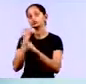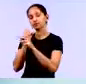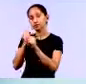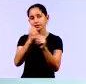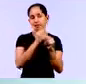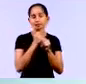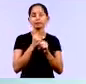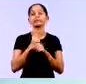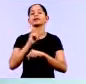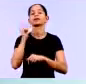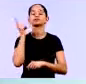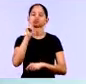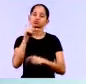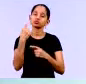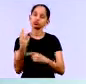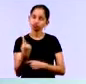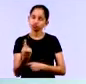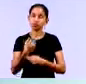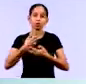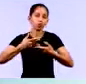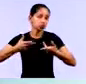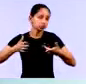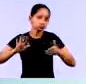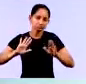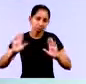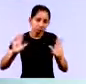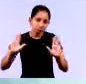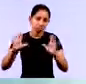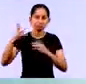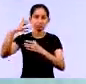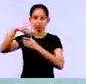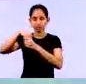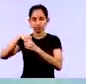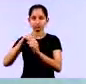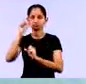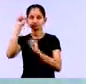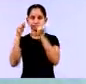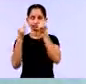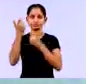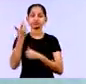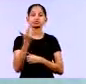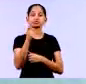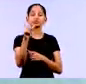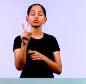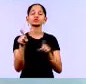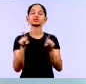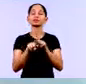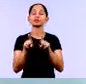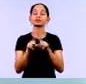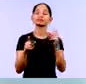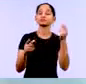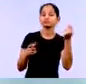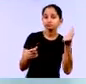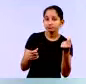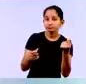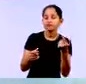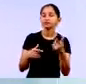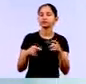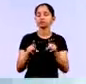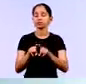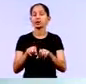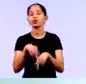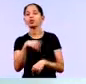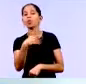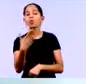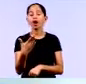produzir um determinado produto. Então, quantitativo. E o outro é a questão do custo. Qual é o custo